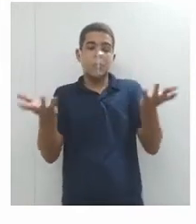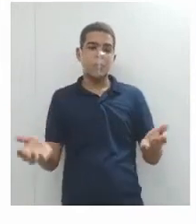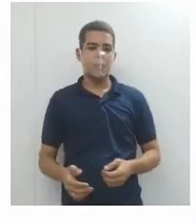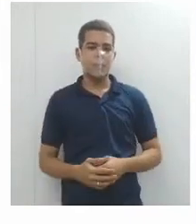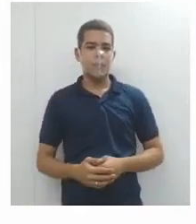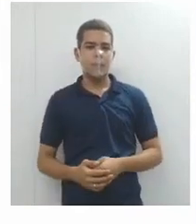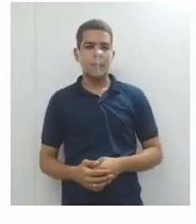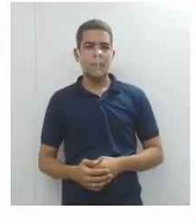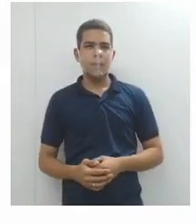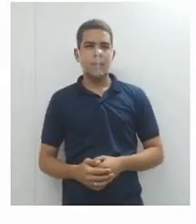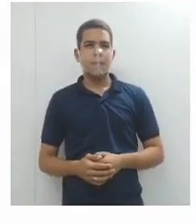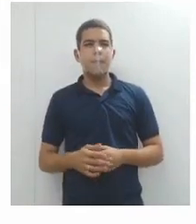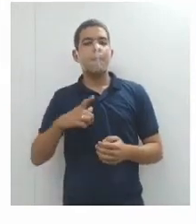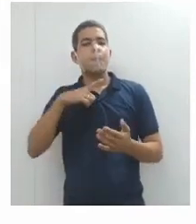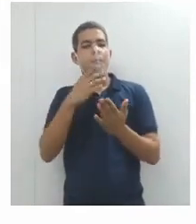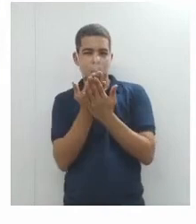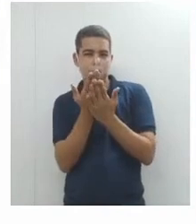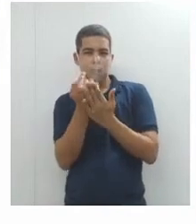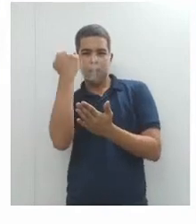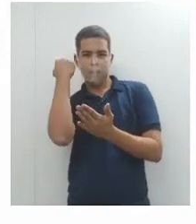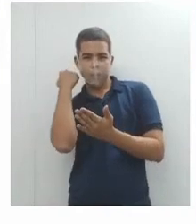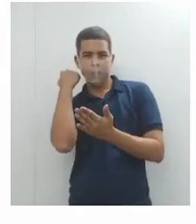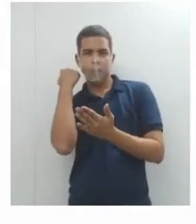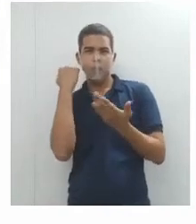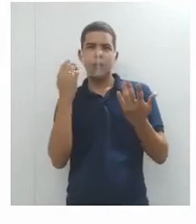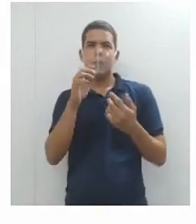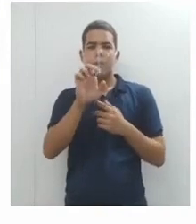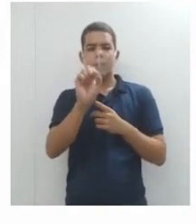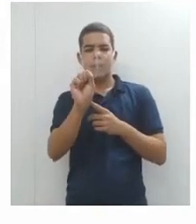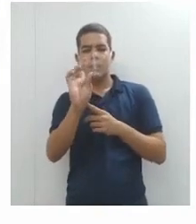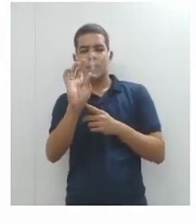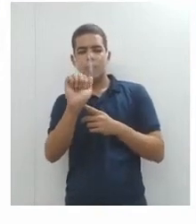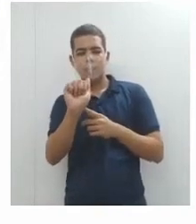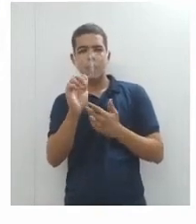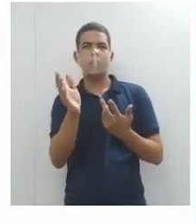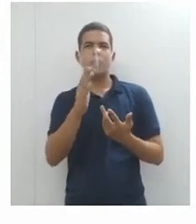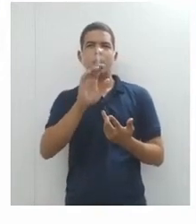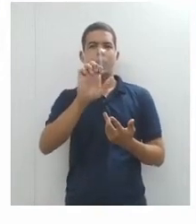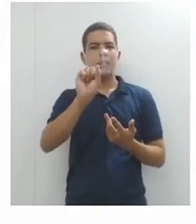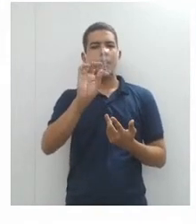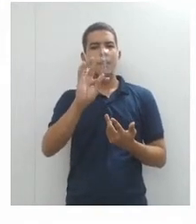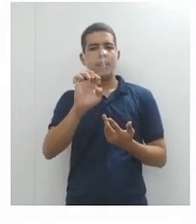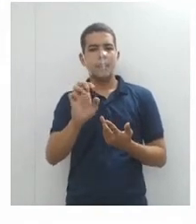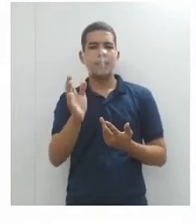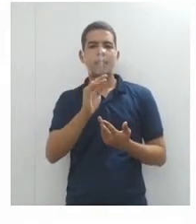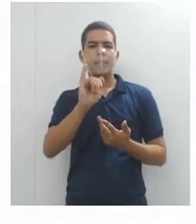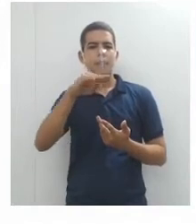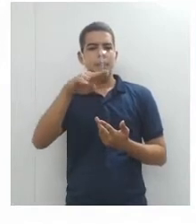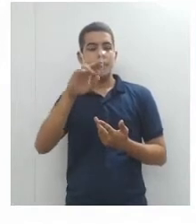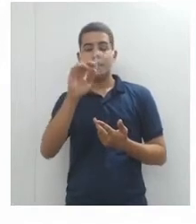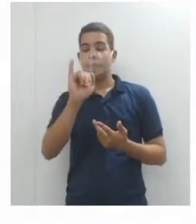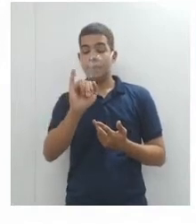dos pronomes, esse esta, este, né? Isto,